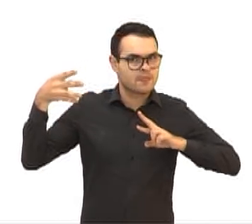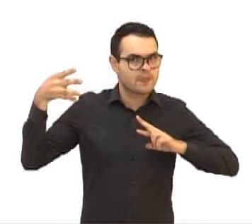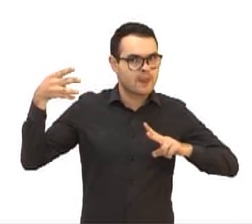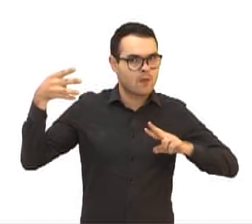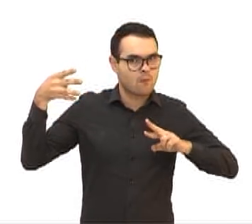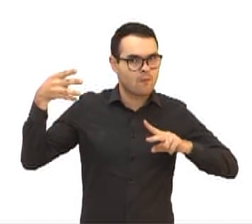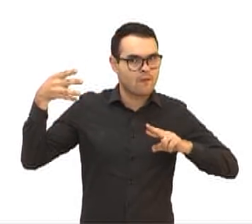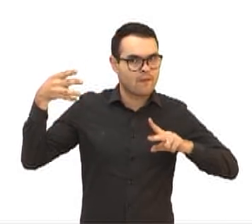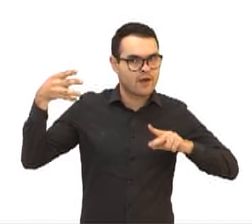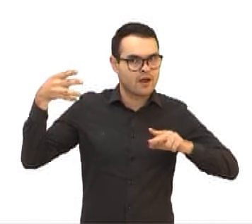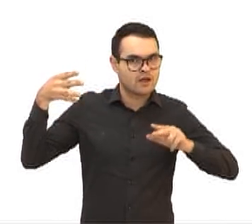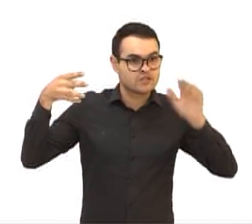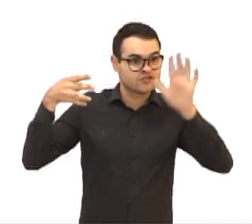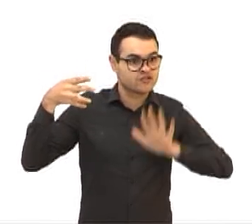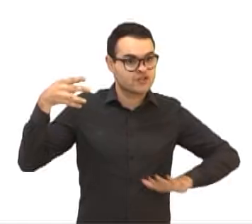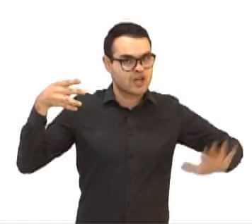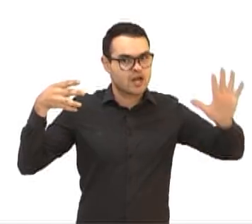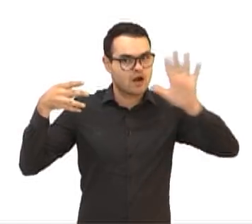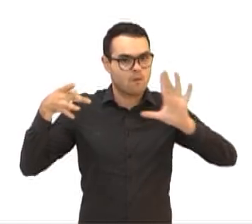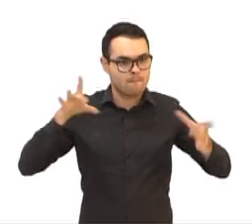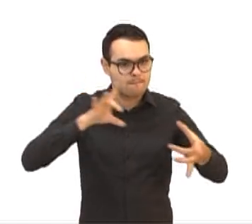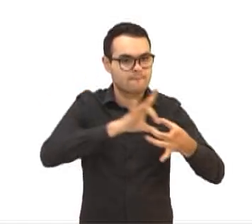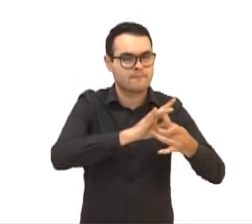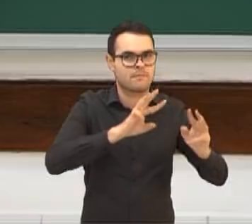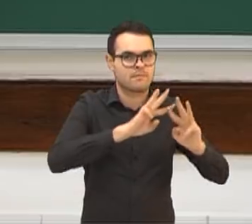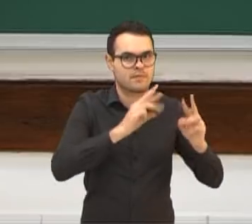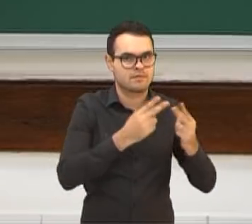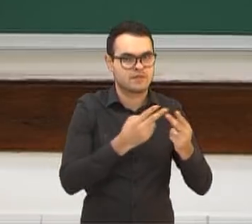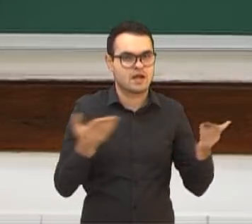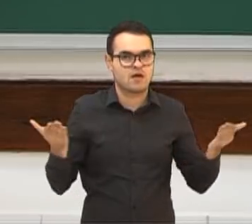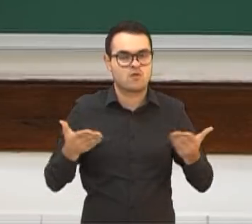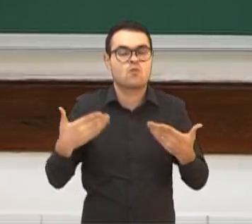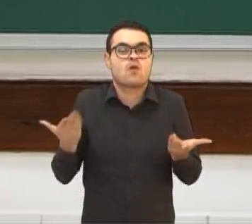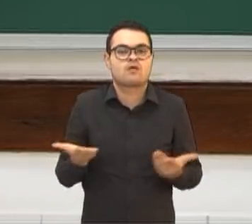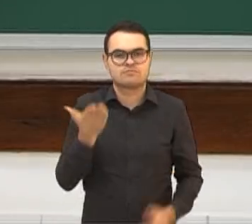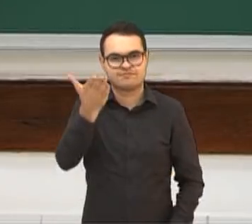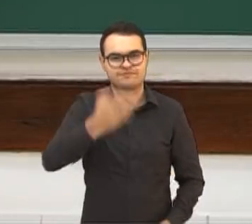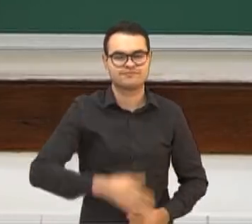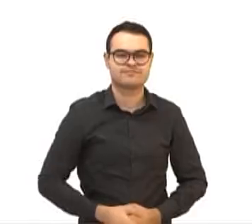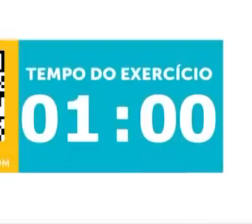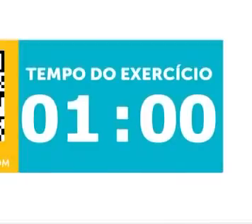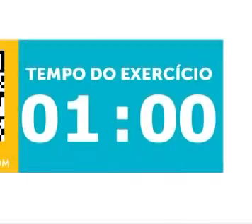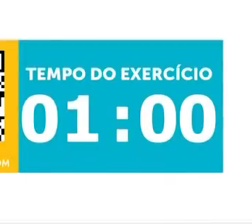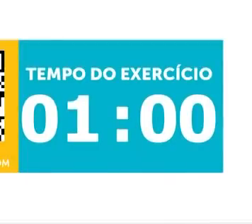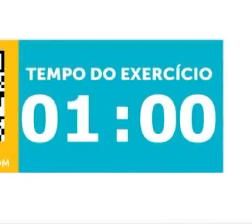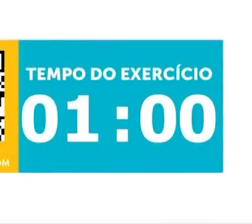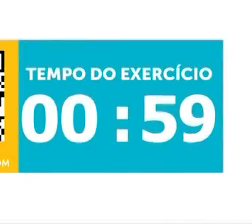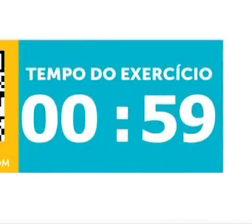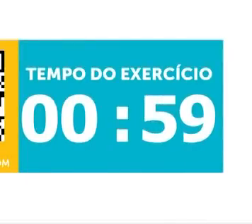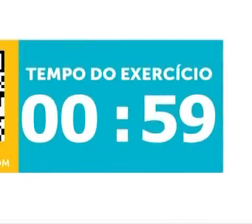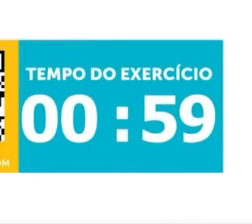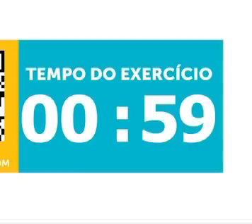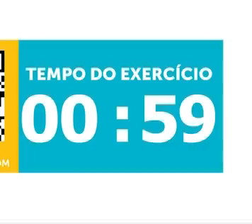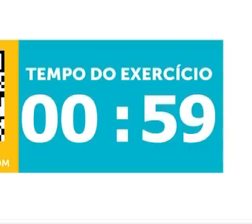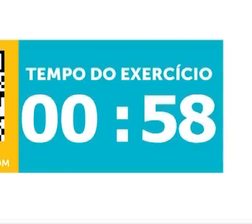uma propriedade geral da matéria. Quero saber a resposta de vocês.